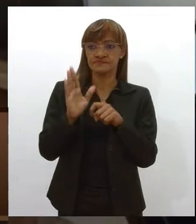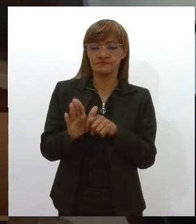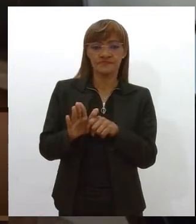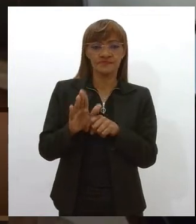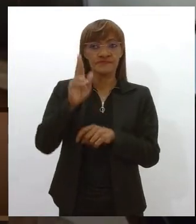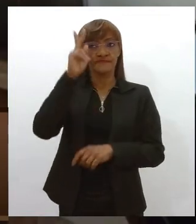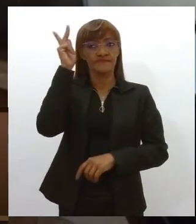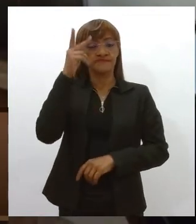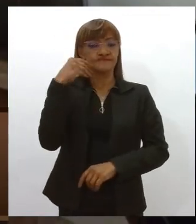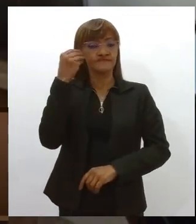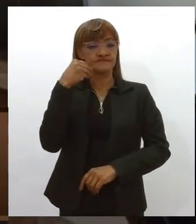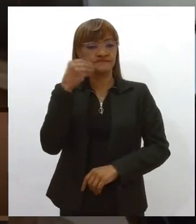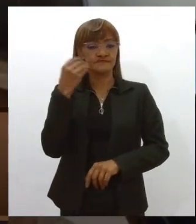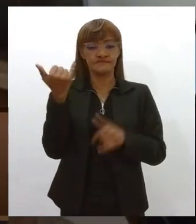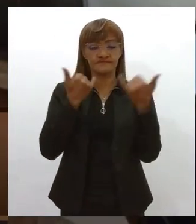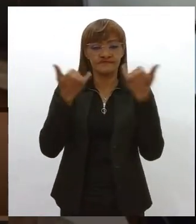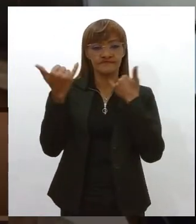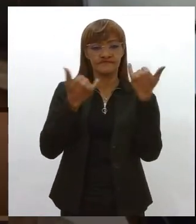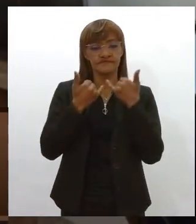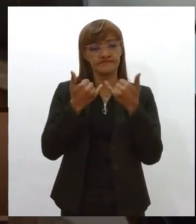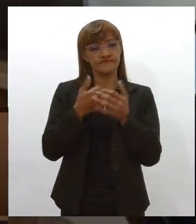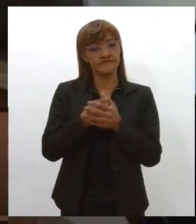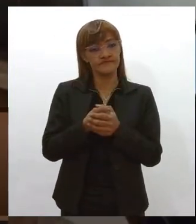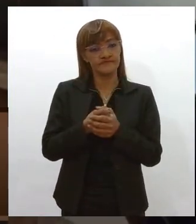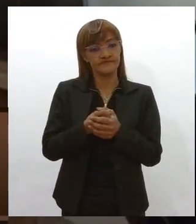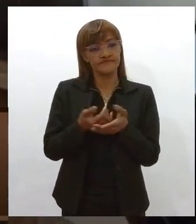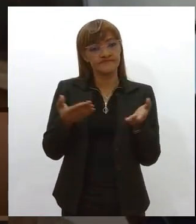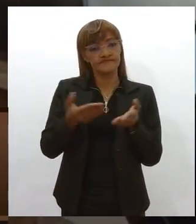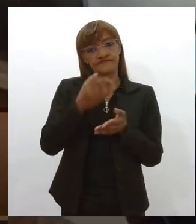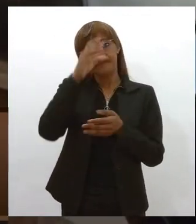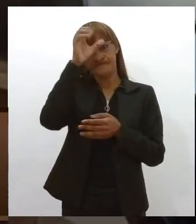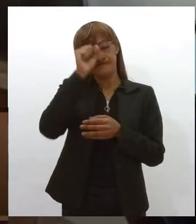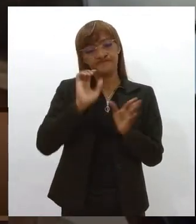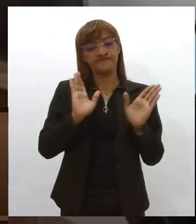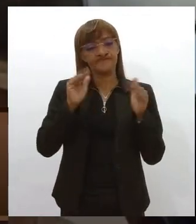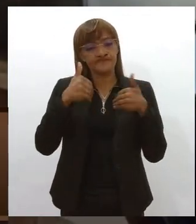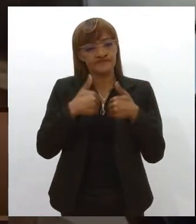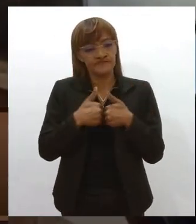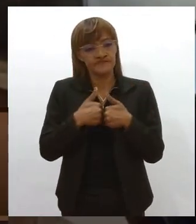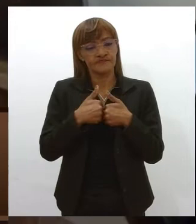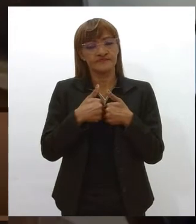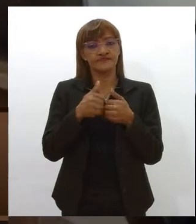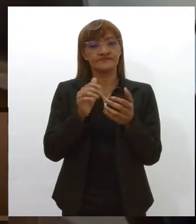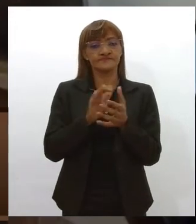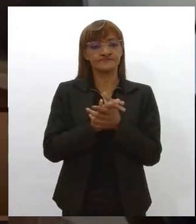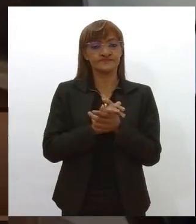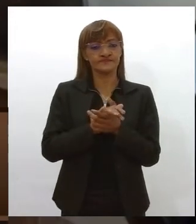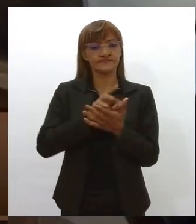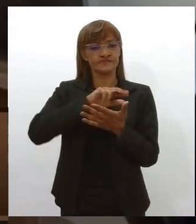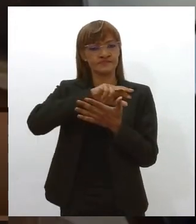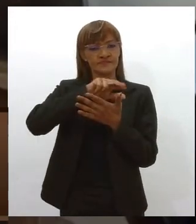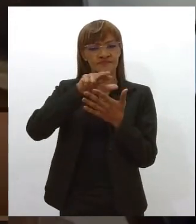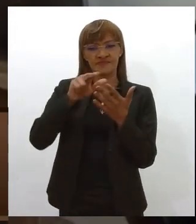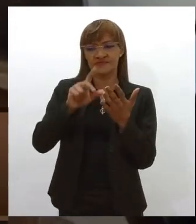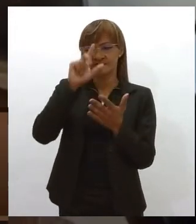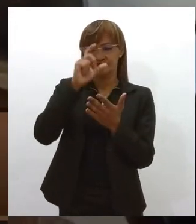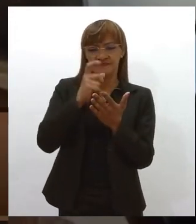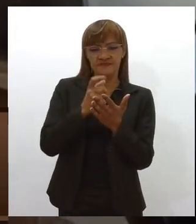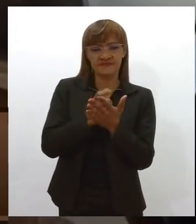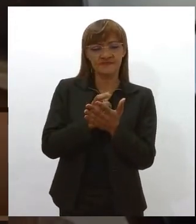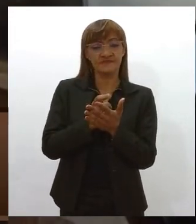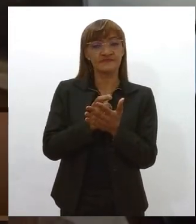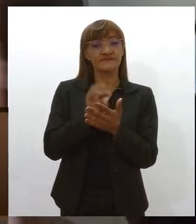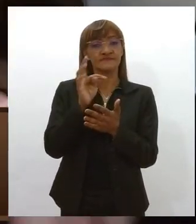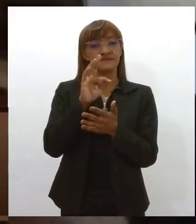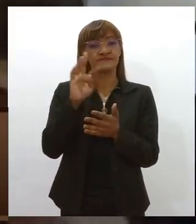digo, eu aprendi muito hoje sobre autismo, sobre TDL, dislexia, TDAH, né, sobre